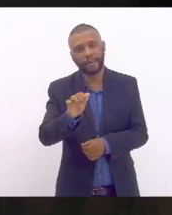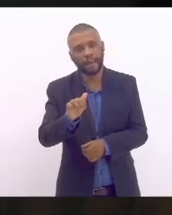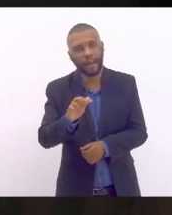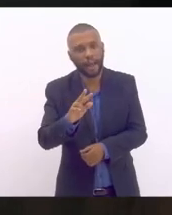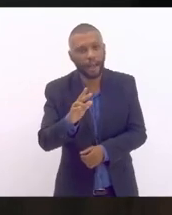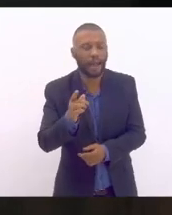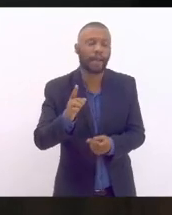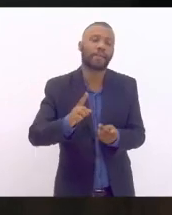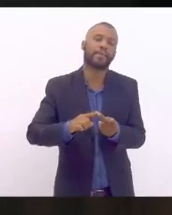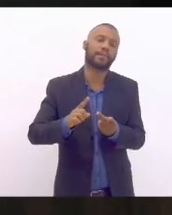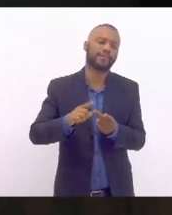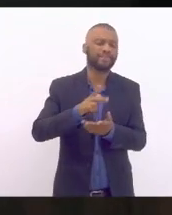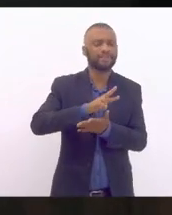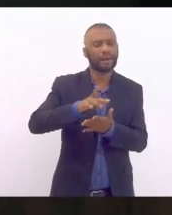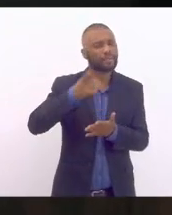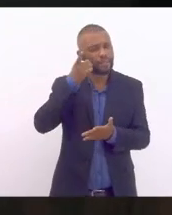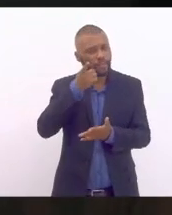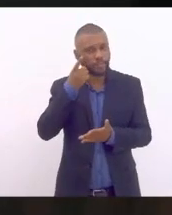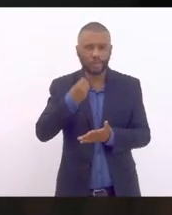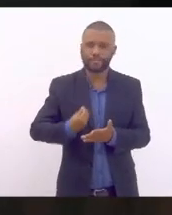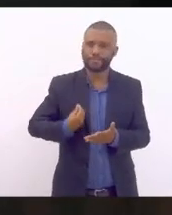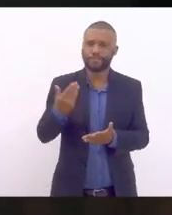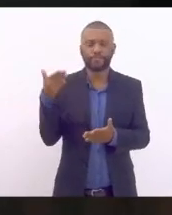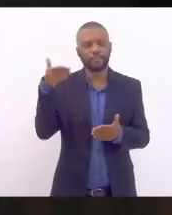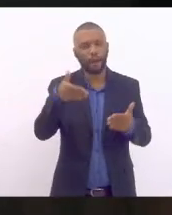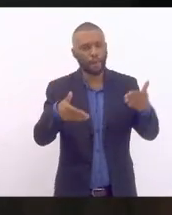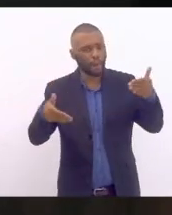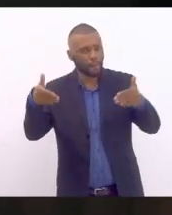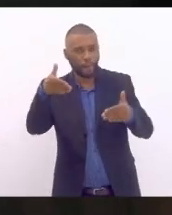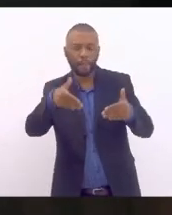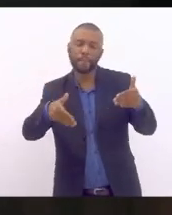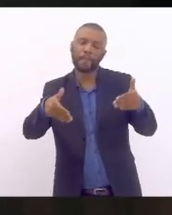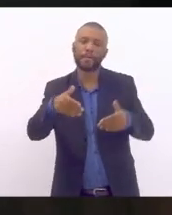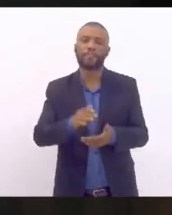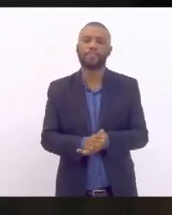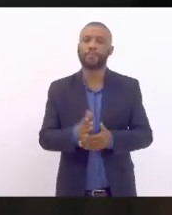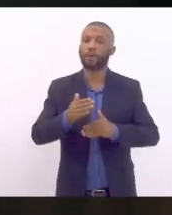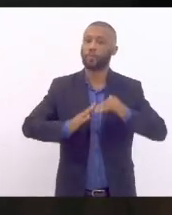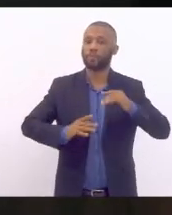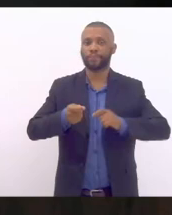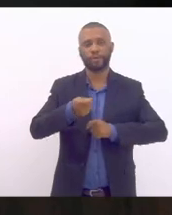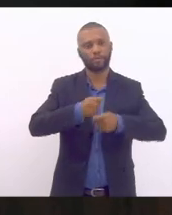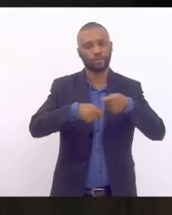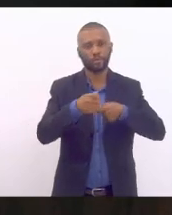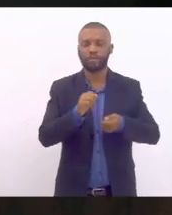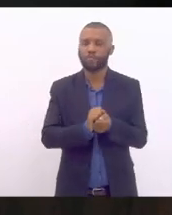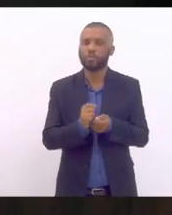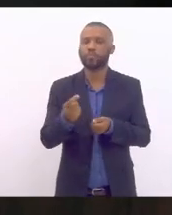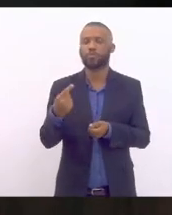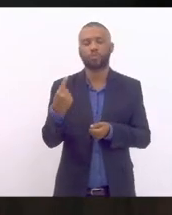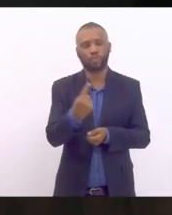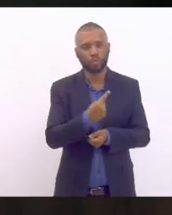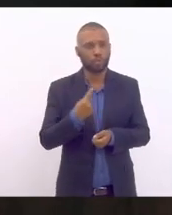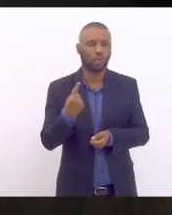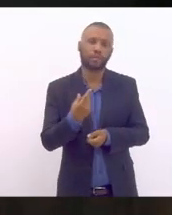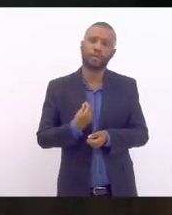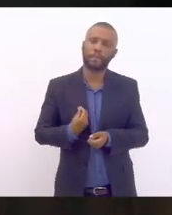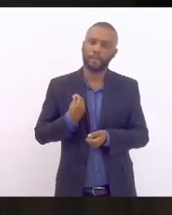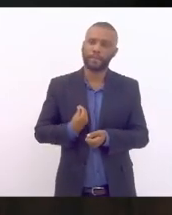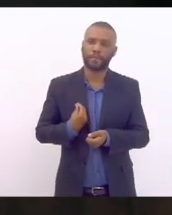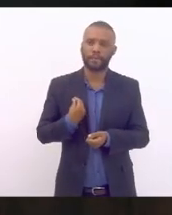Walter o Luiz Paulo e Leomar os economistas que estiveram conosco aqui presente